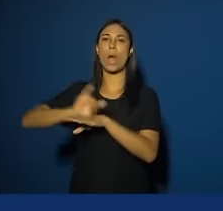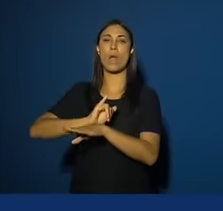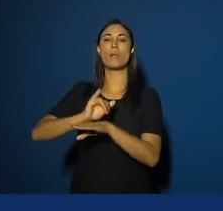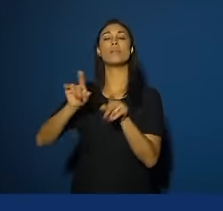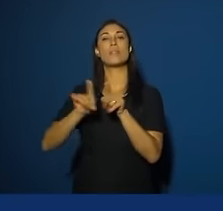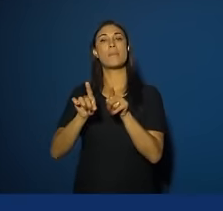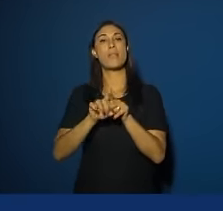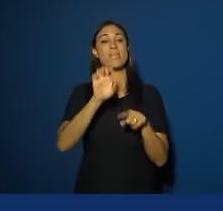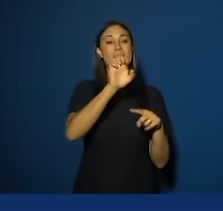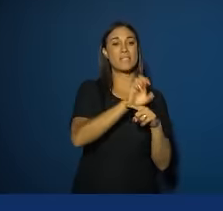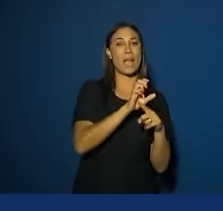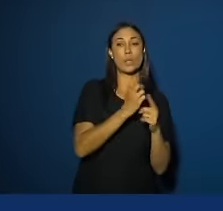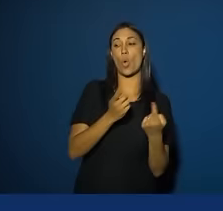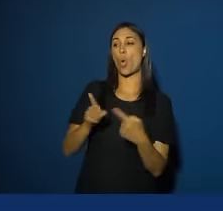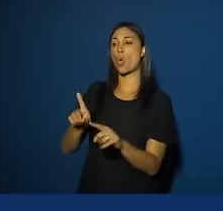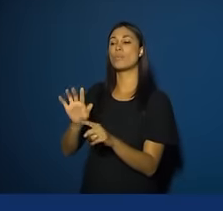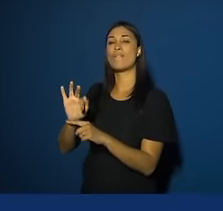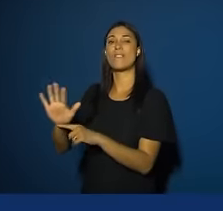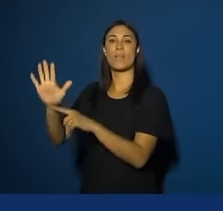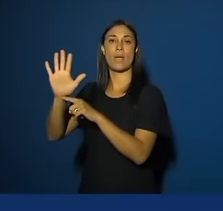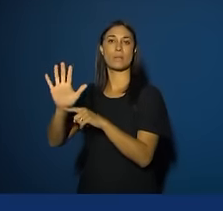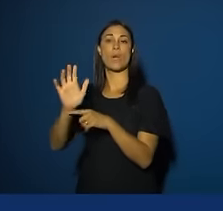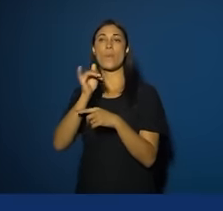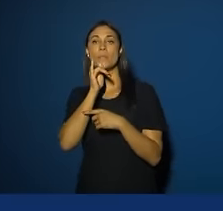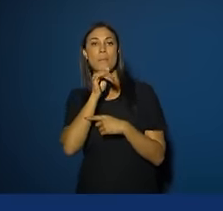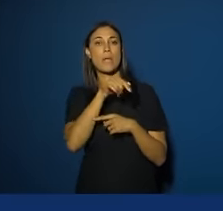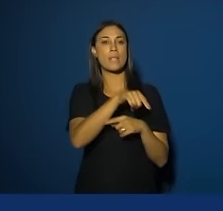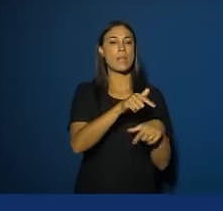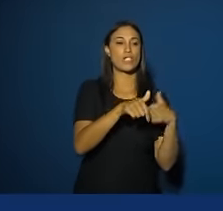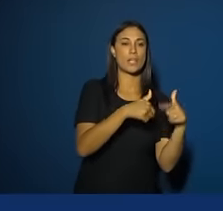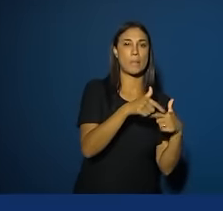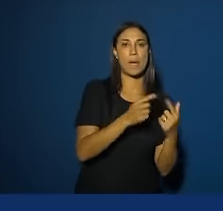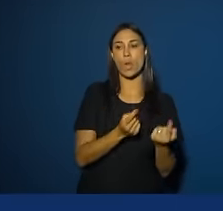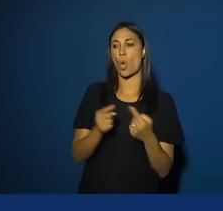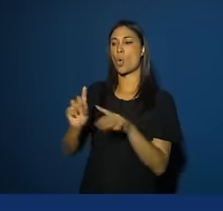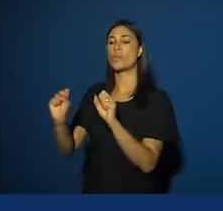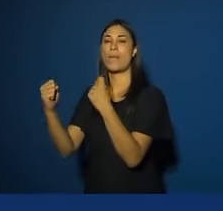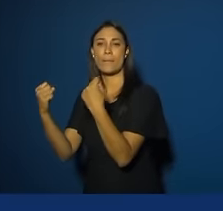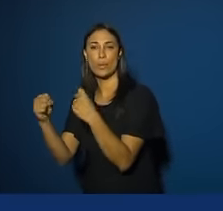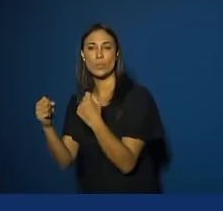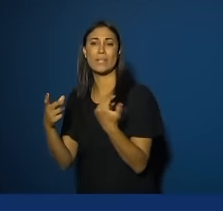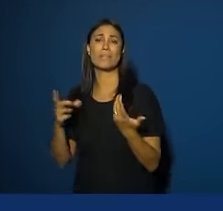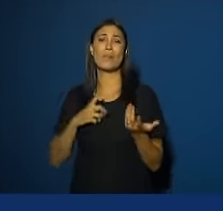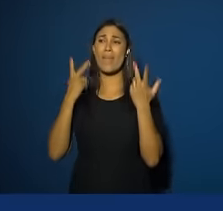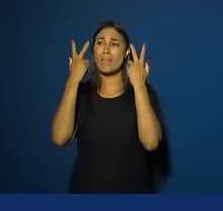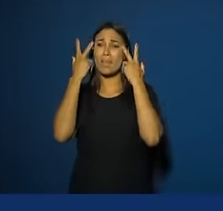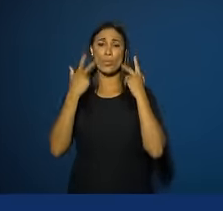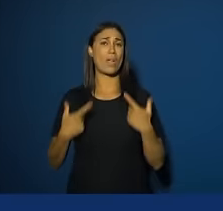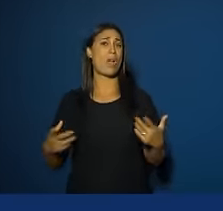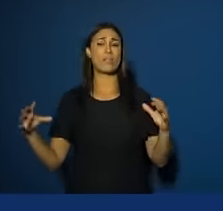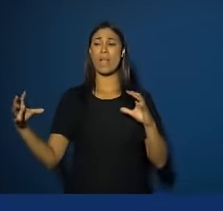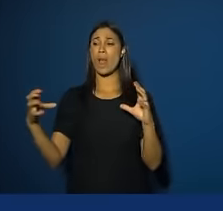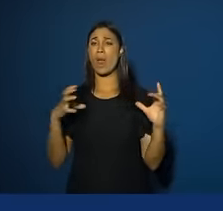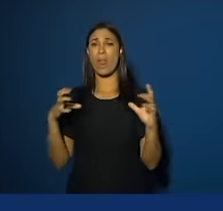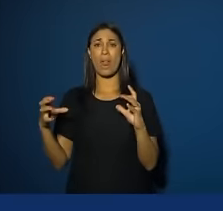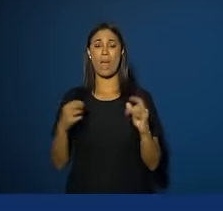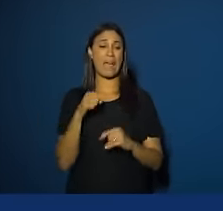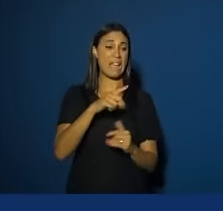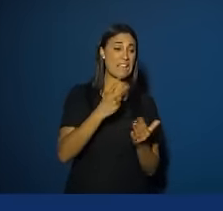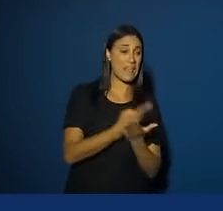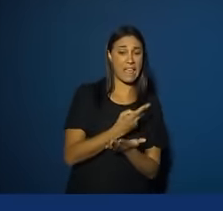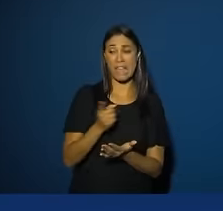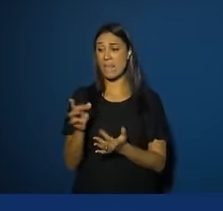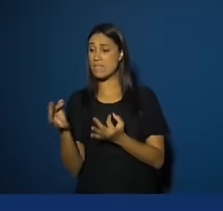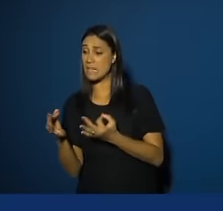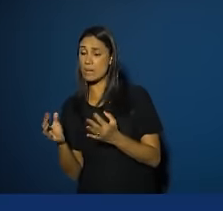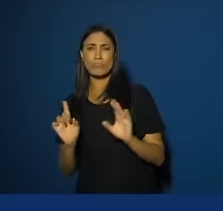municípios contra a Federação setor de serviços contra indústria então tem naturais conflitos não é porque um Tá certo outro tá